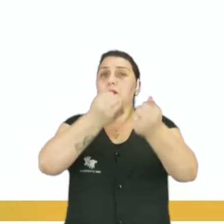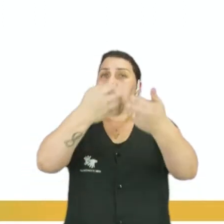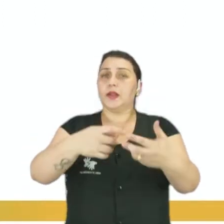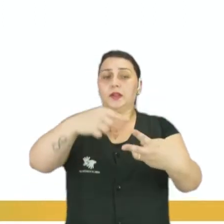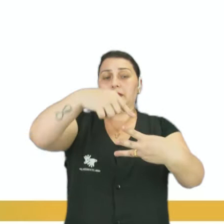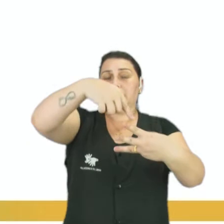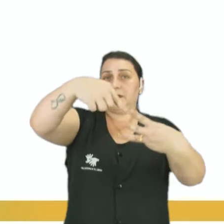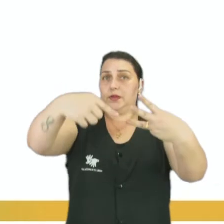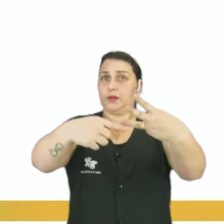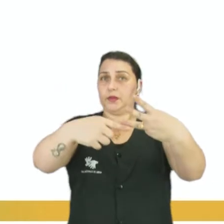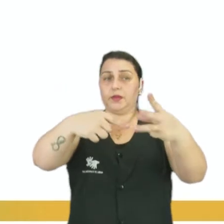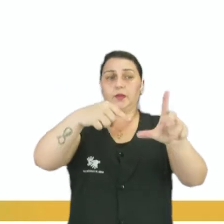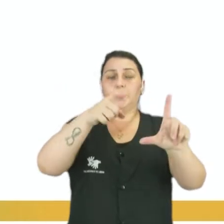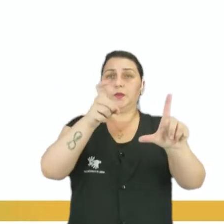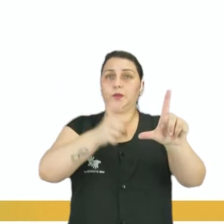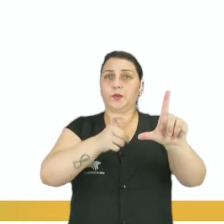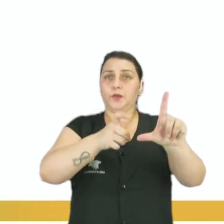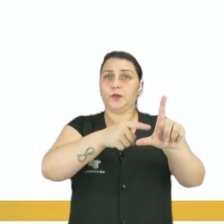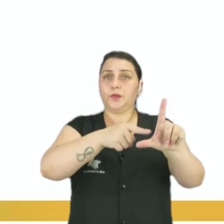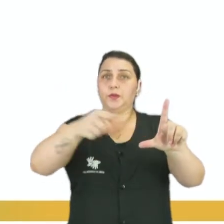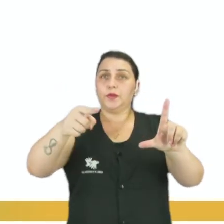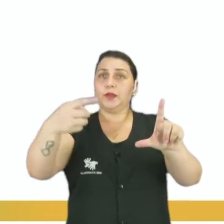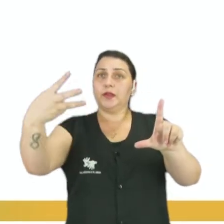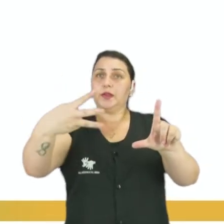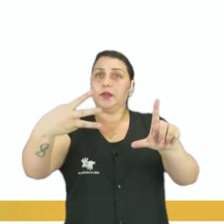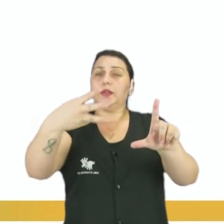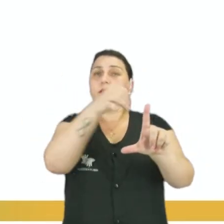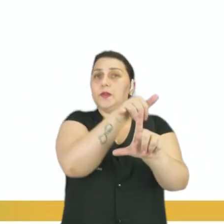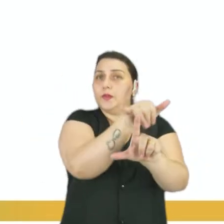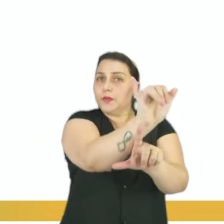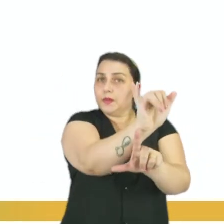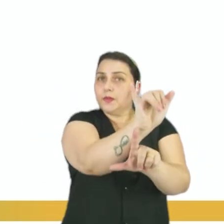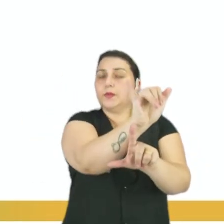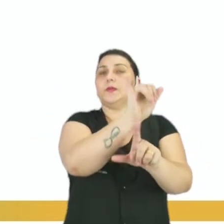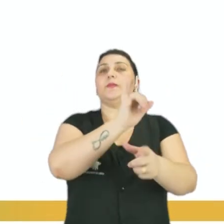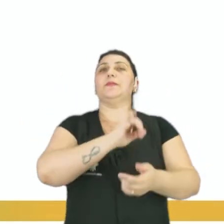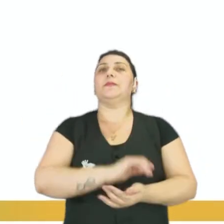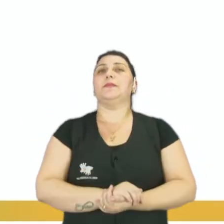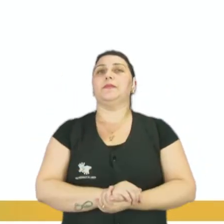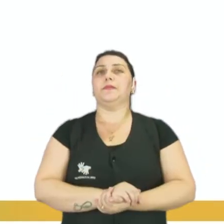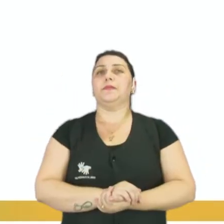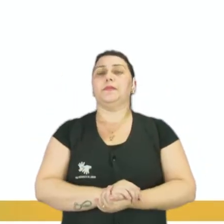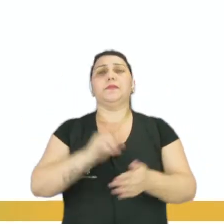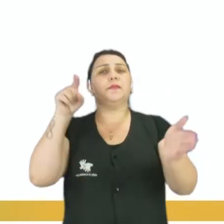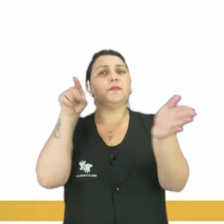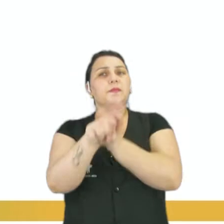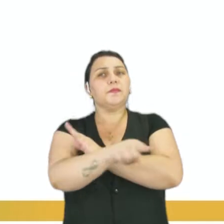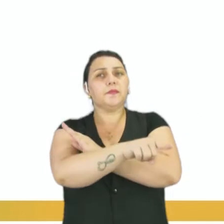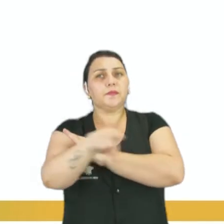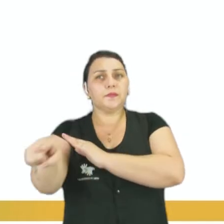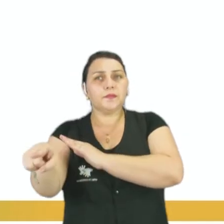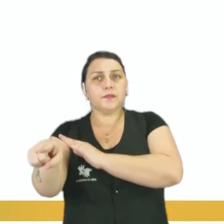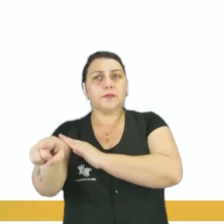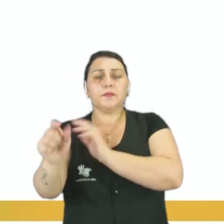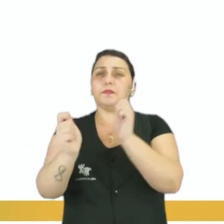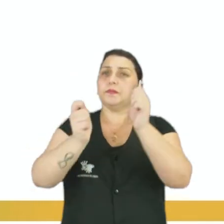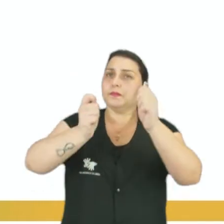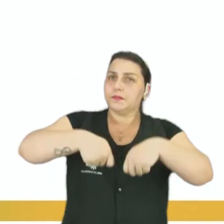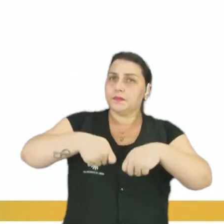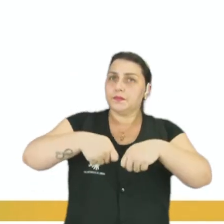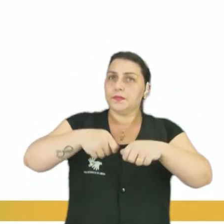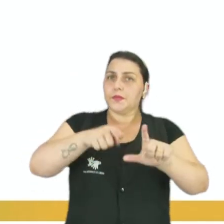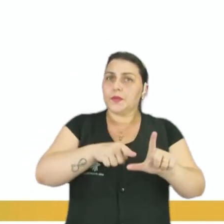descrita em três pontos no eixo do X e três pontos no eixo do Y Aí eu pergunto a vocês é